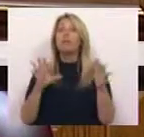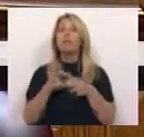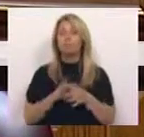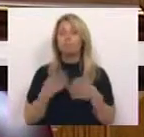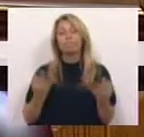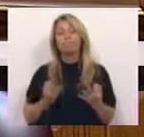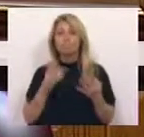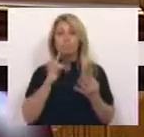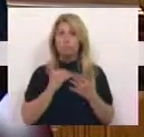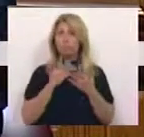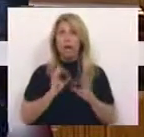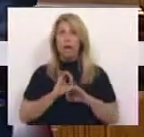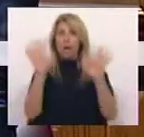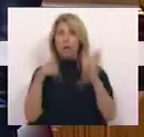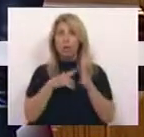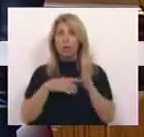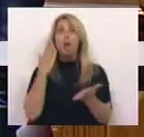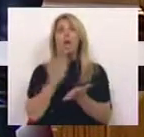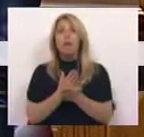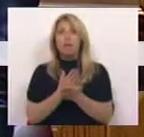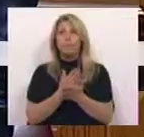torna perfeitamente claro que até